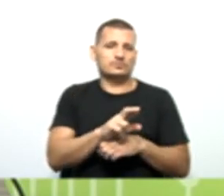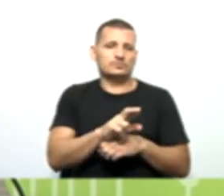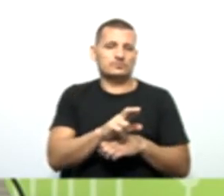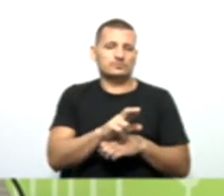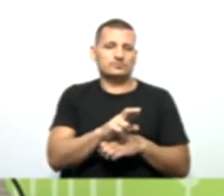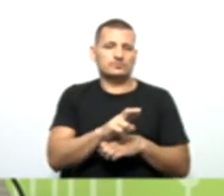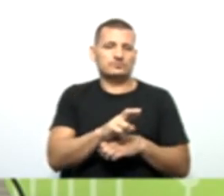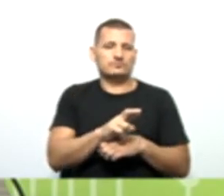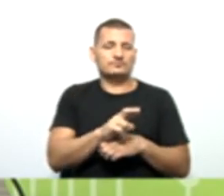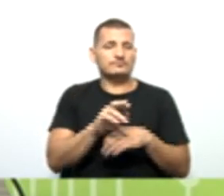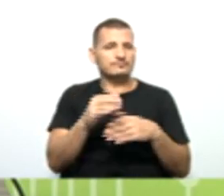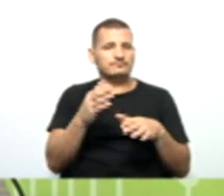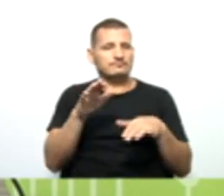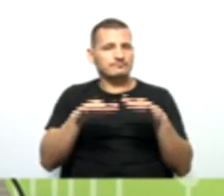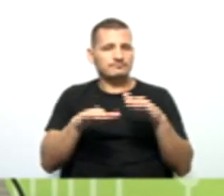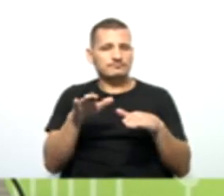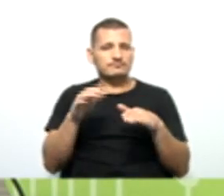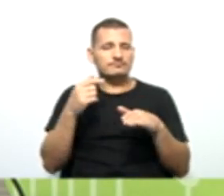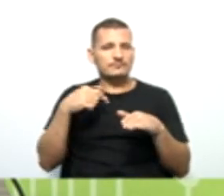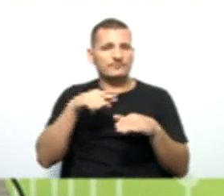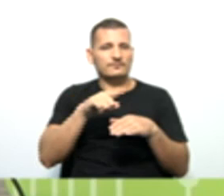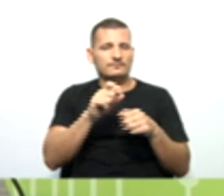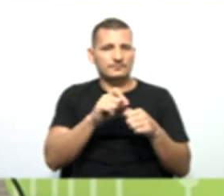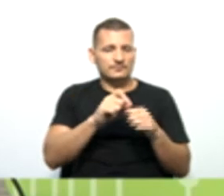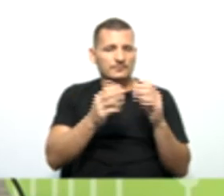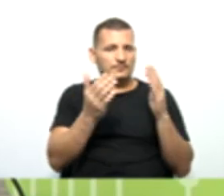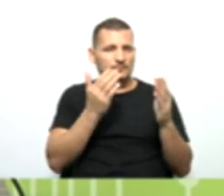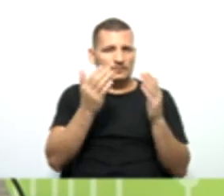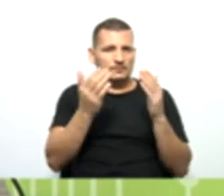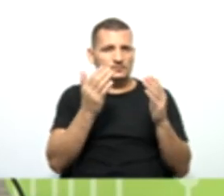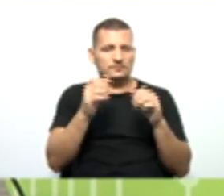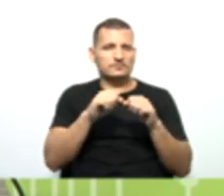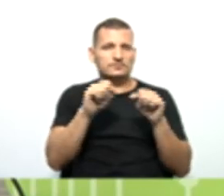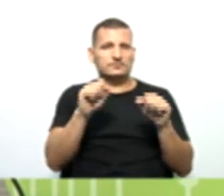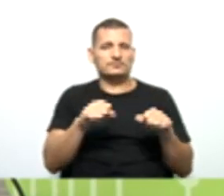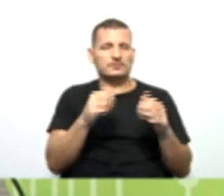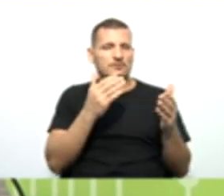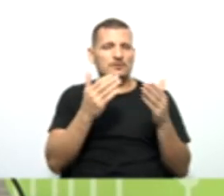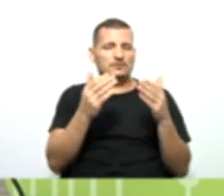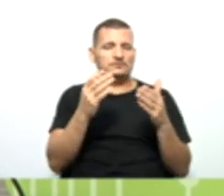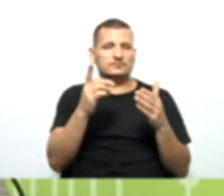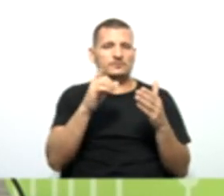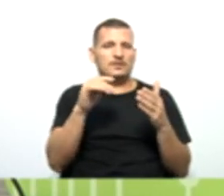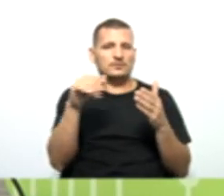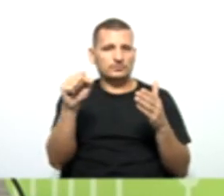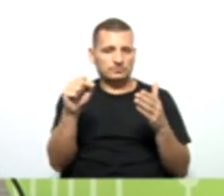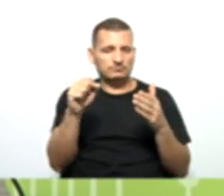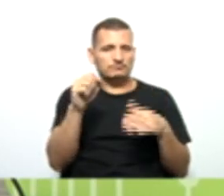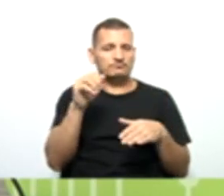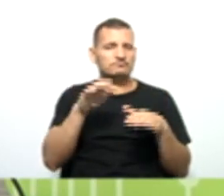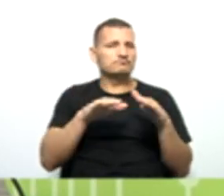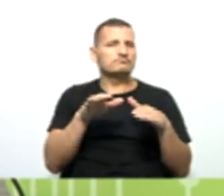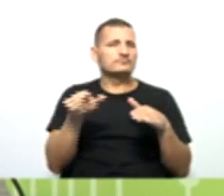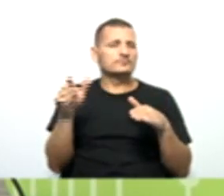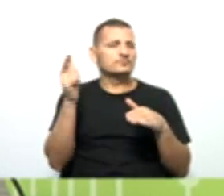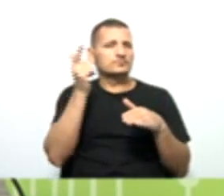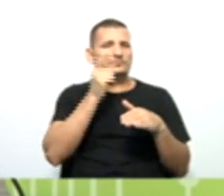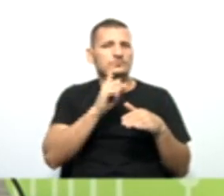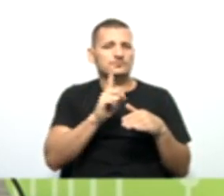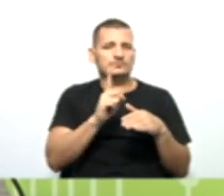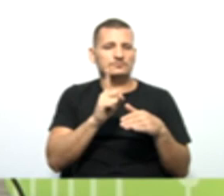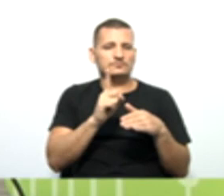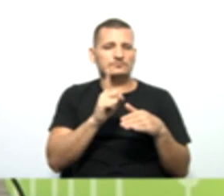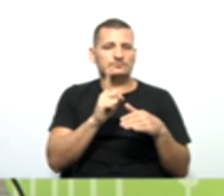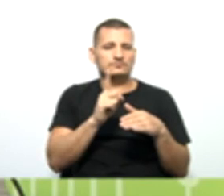vezes, quando for fazer lá a análise dos dados, a análise do sistema do que é preciso, ele não conseguiu,